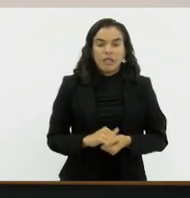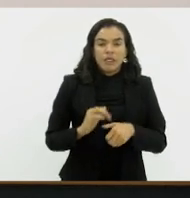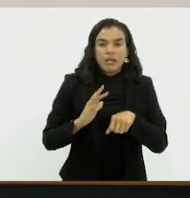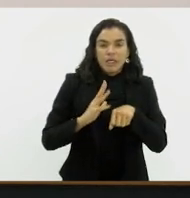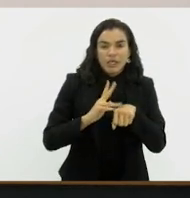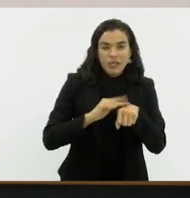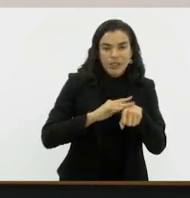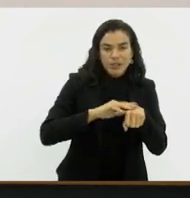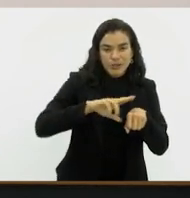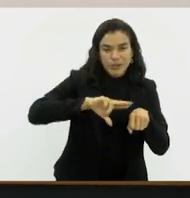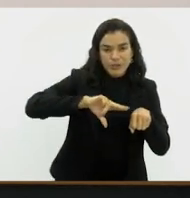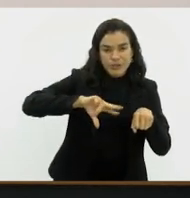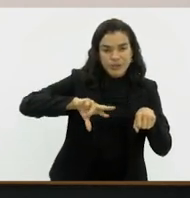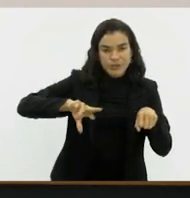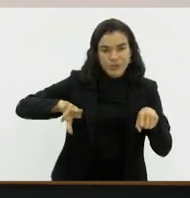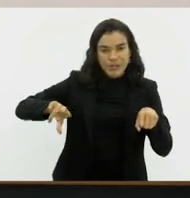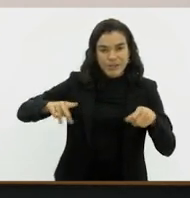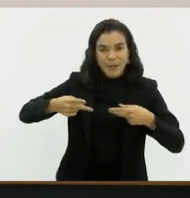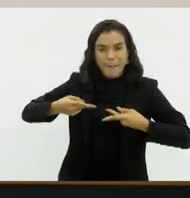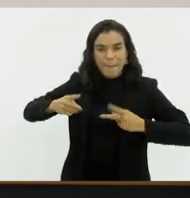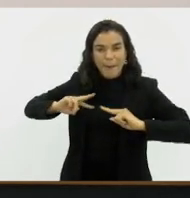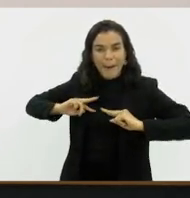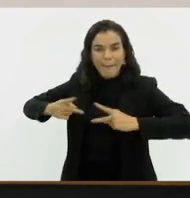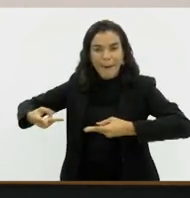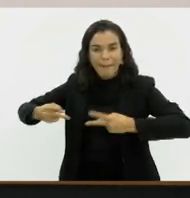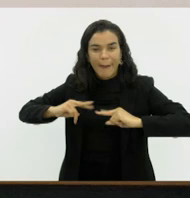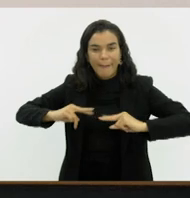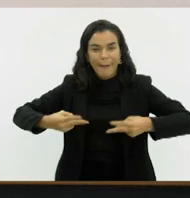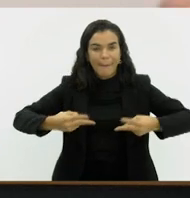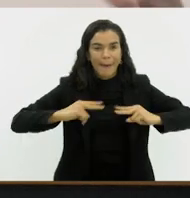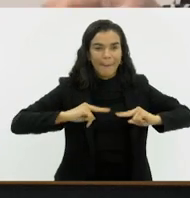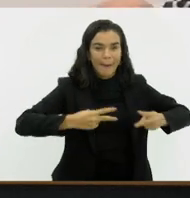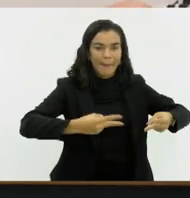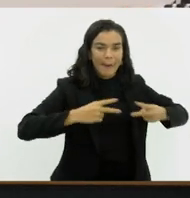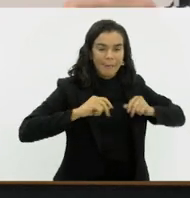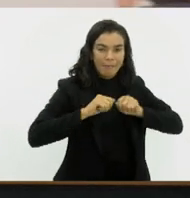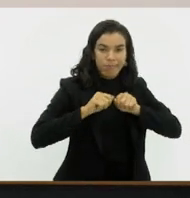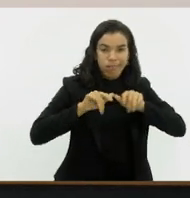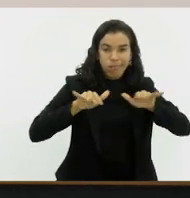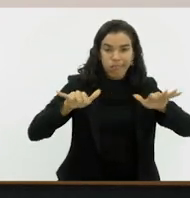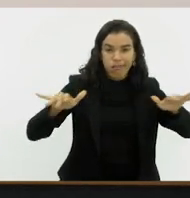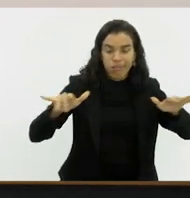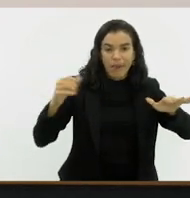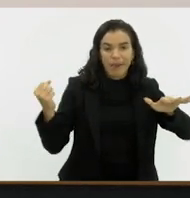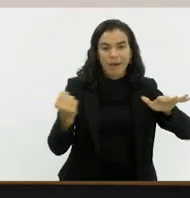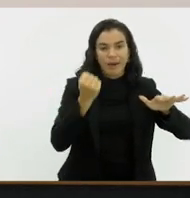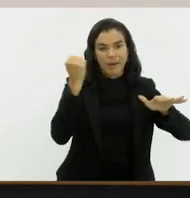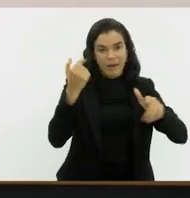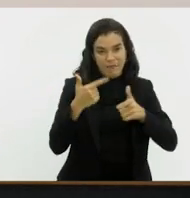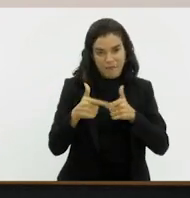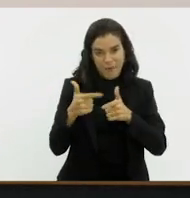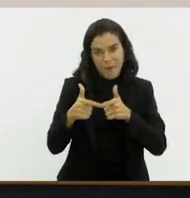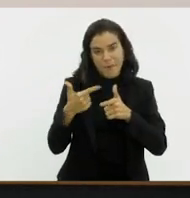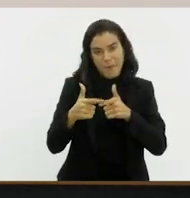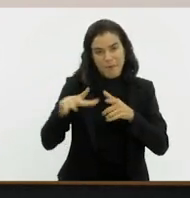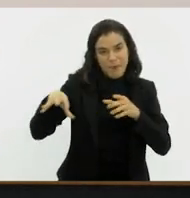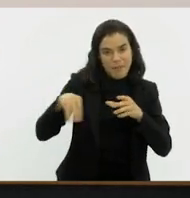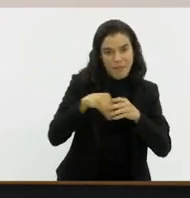doenças contagiosas cada dia mais são um grave problema no nosso Estado.